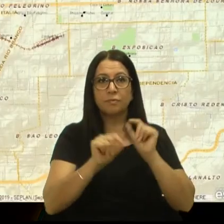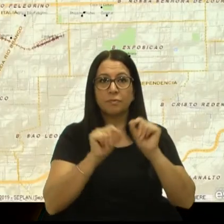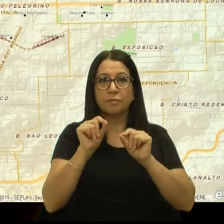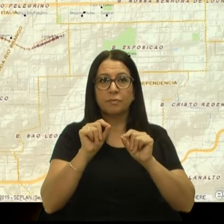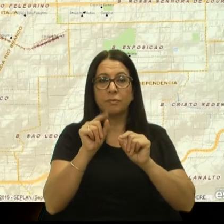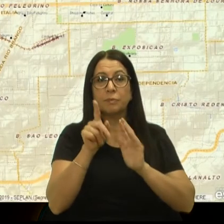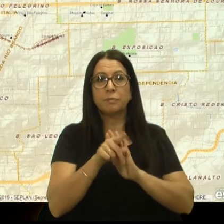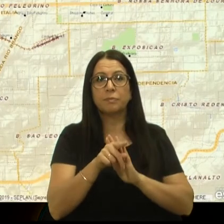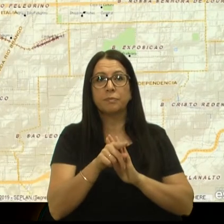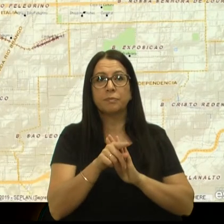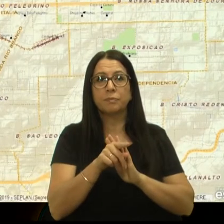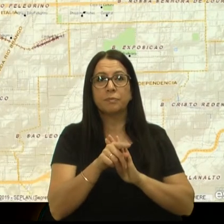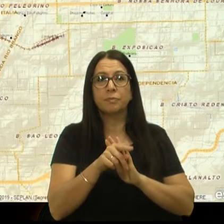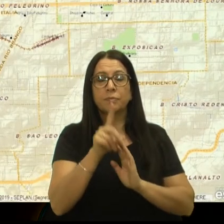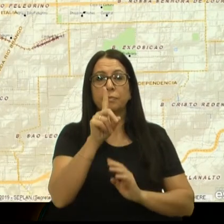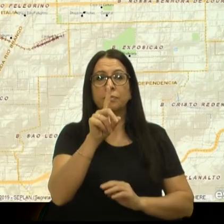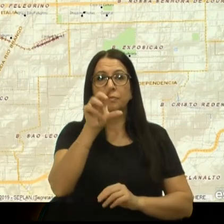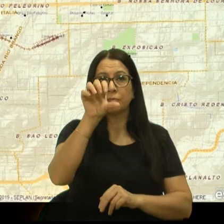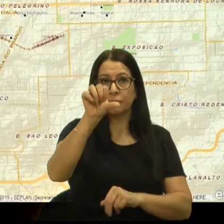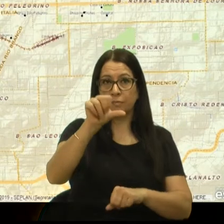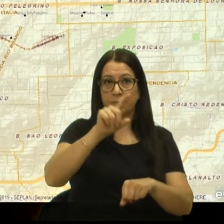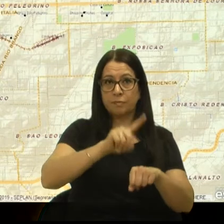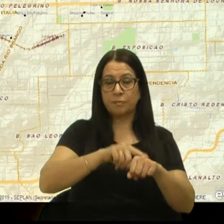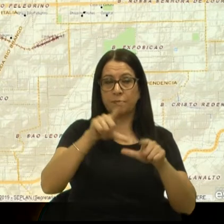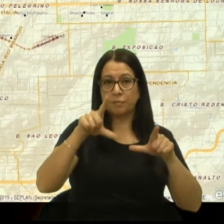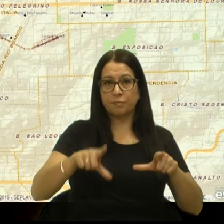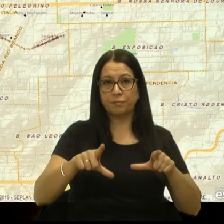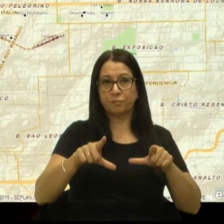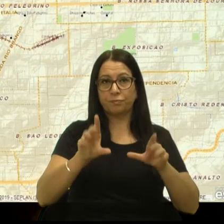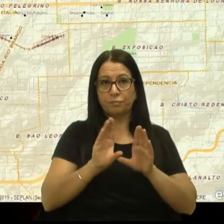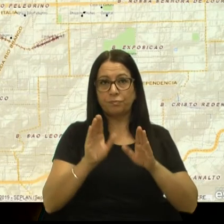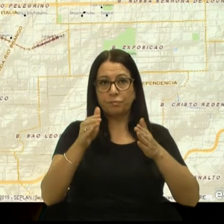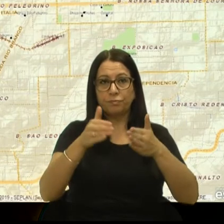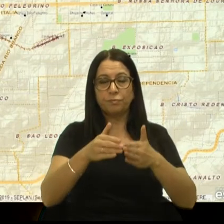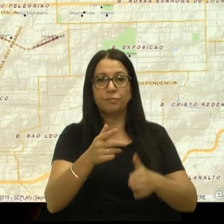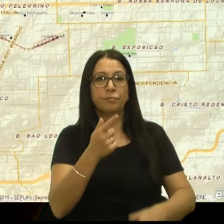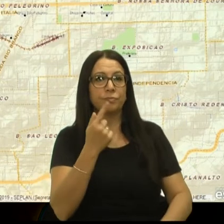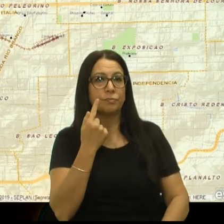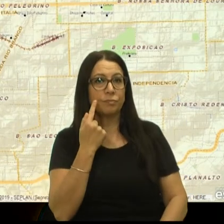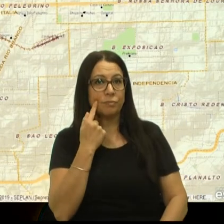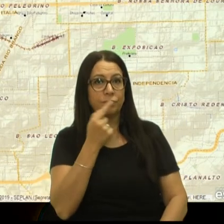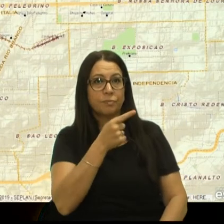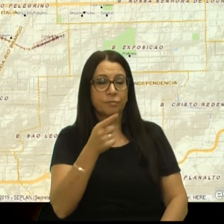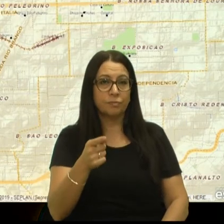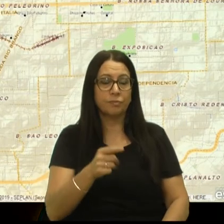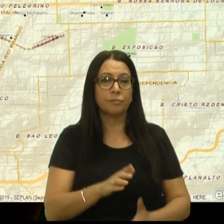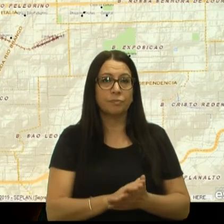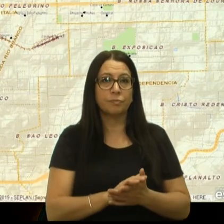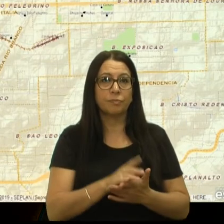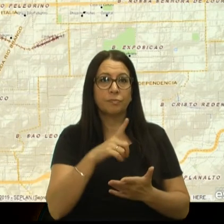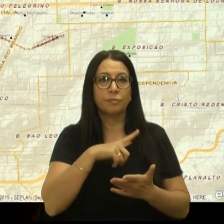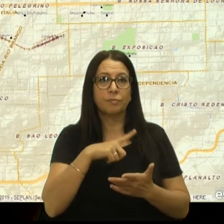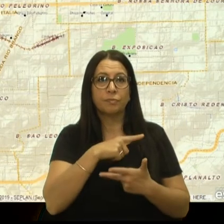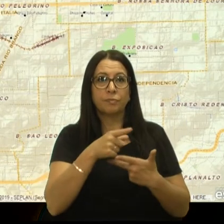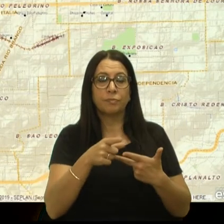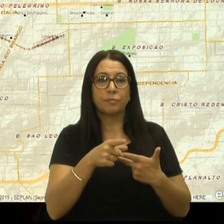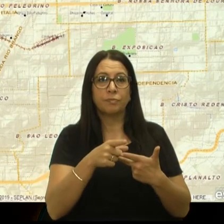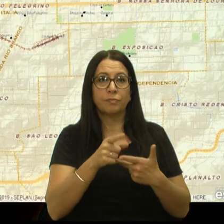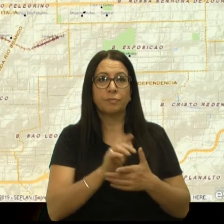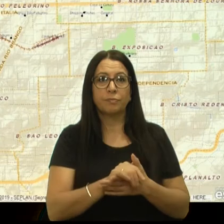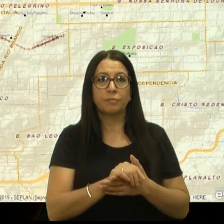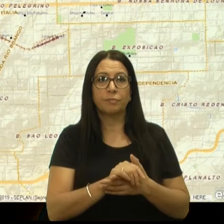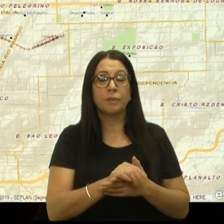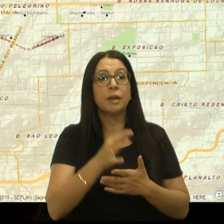hoje, às 19 horas, na sala de comissões, GNPTF. Uma declaração de líder, presidente. Teremos